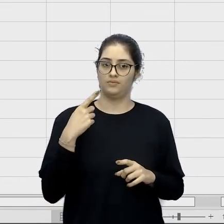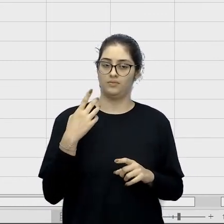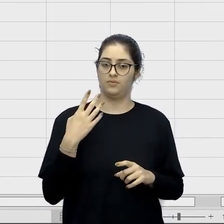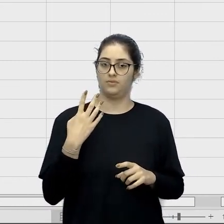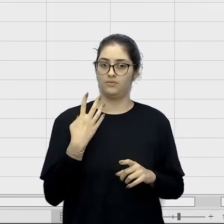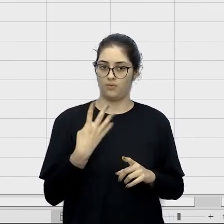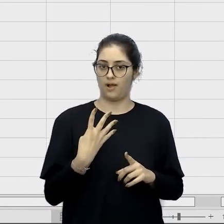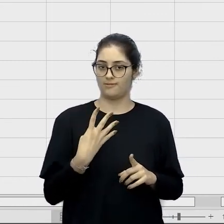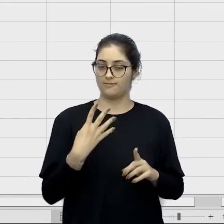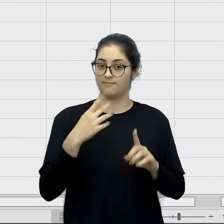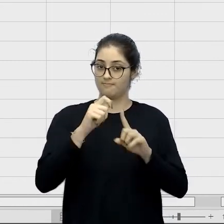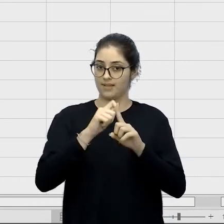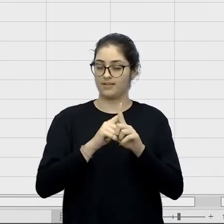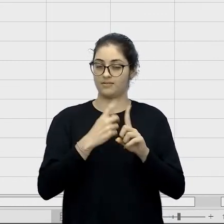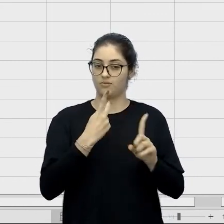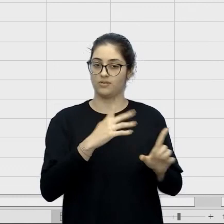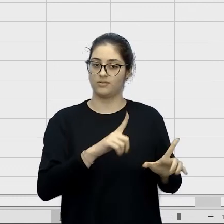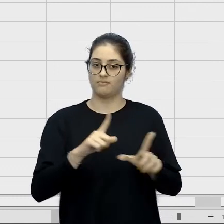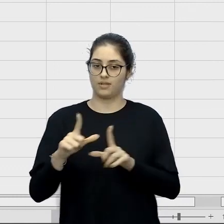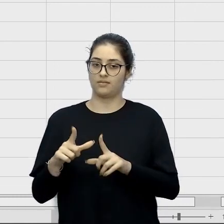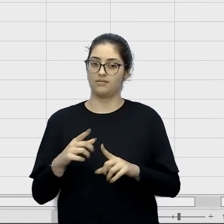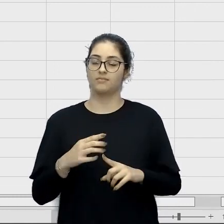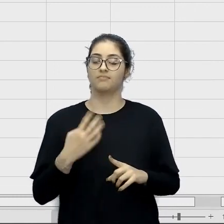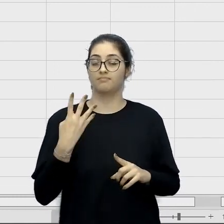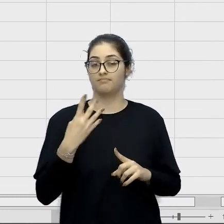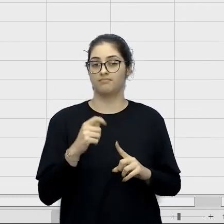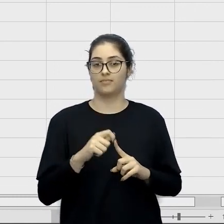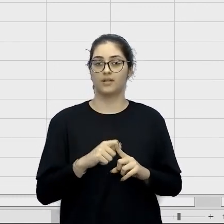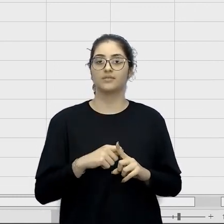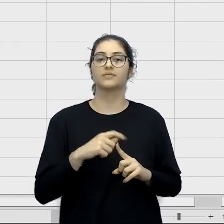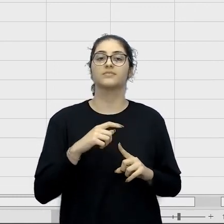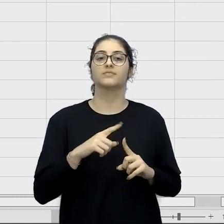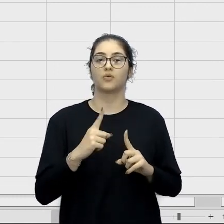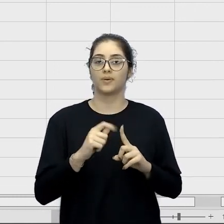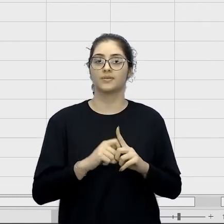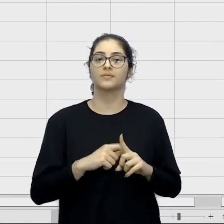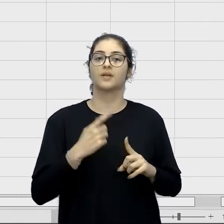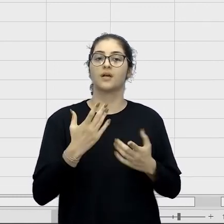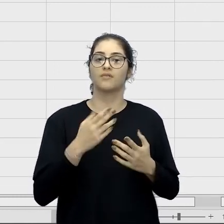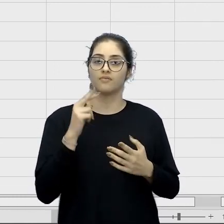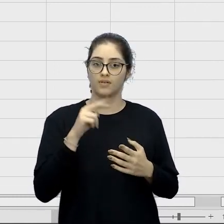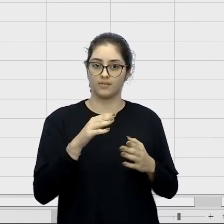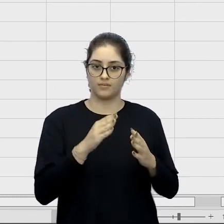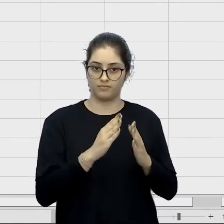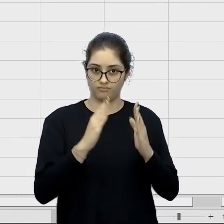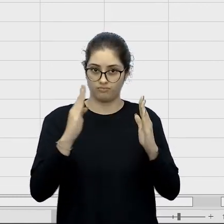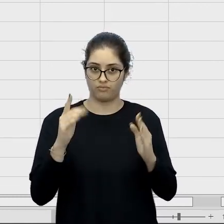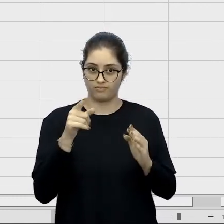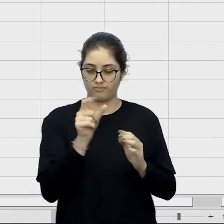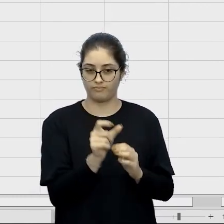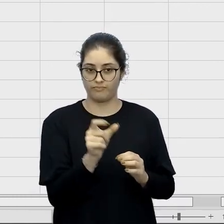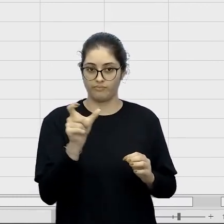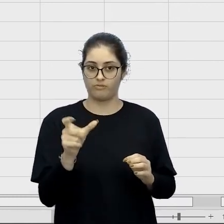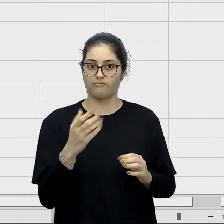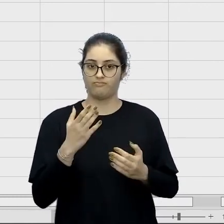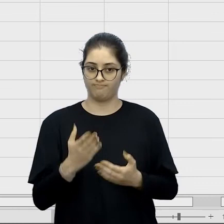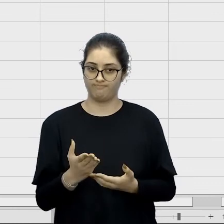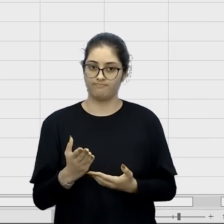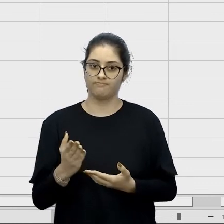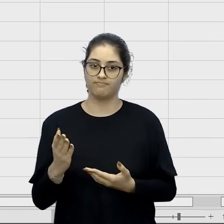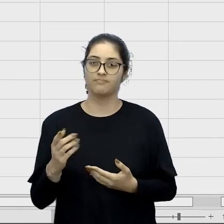semanas. Sim, 4 semanas. Então, essa receita mensal, a gente está falando em receita mensal, vou até aqui abrir um pouquinho mais e colocar receita